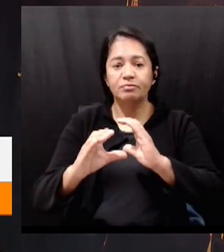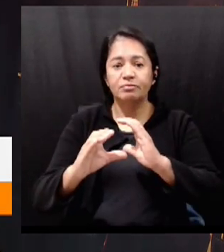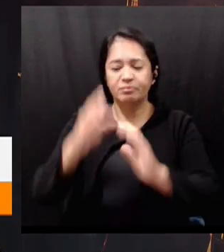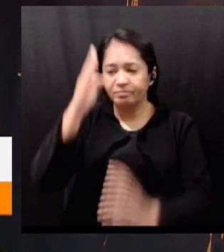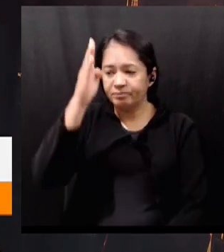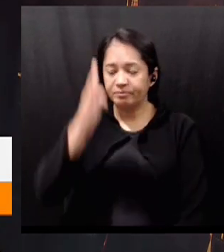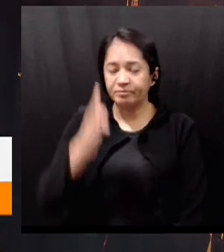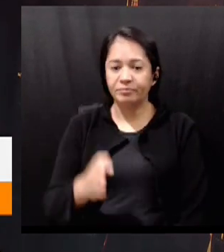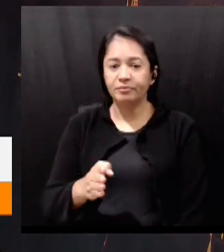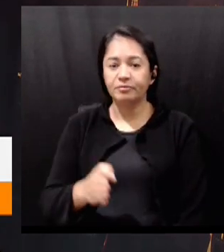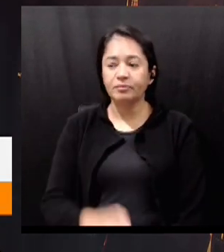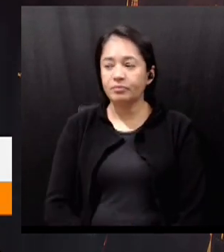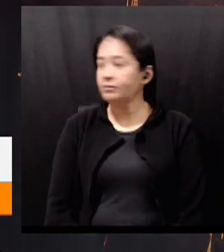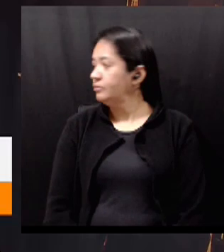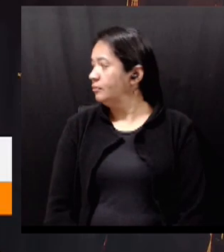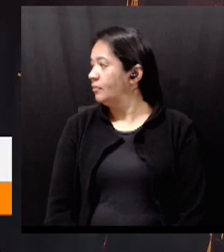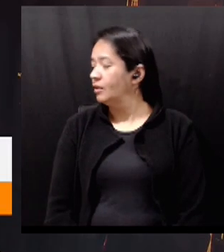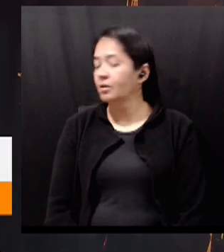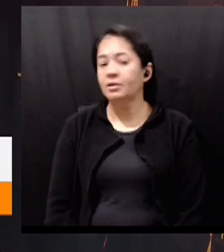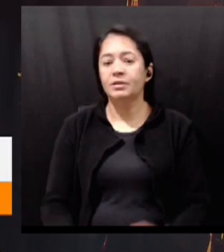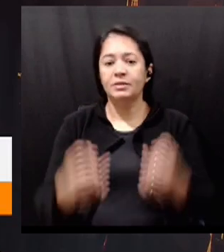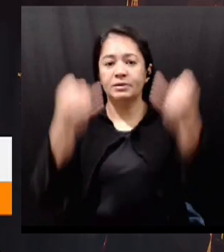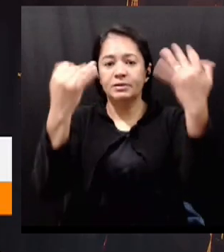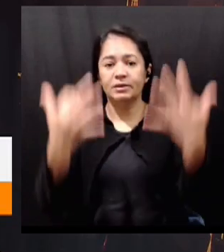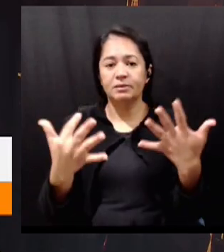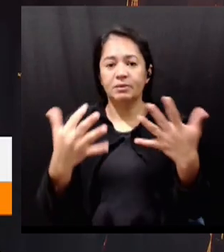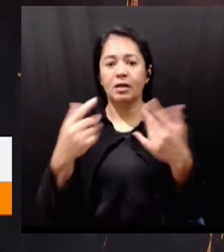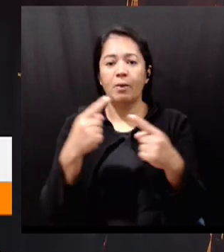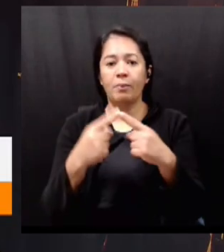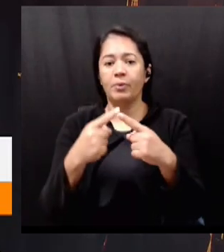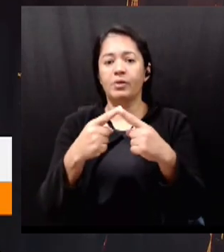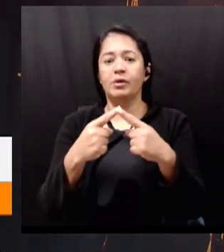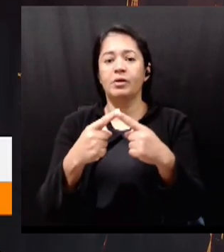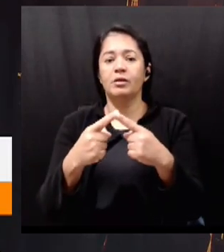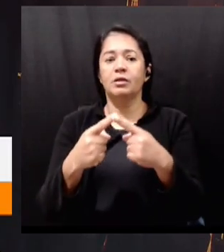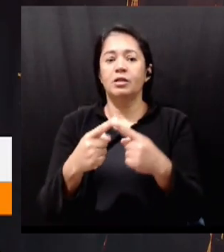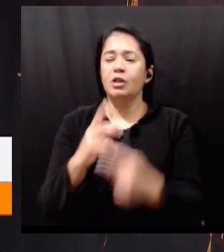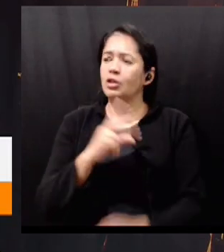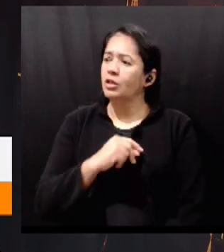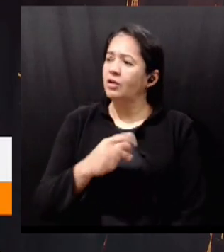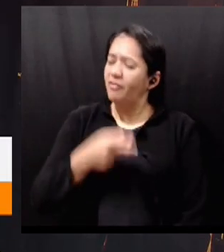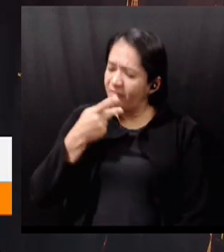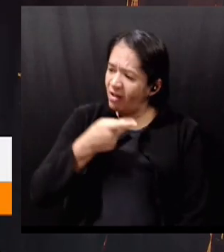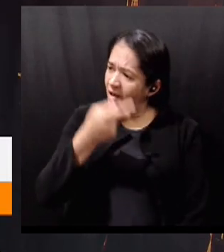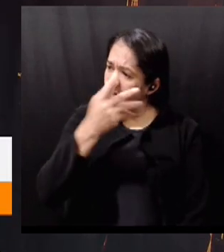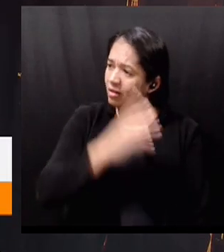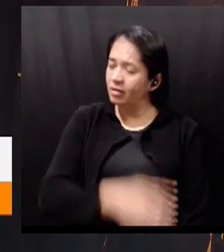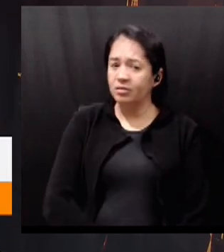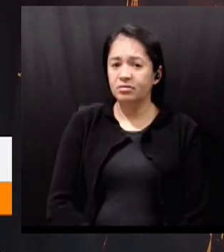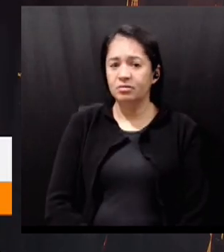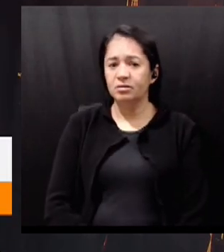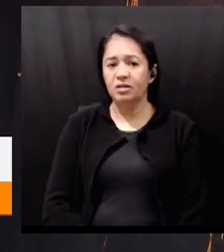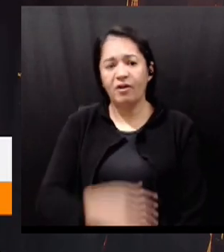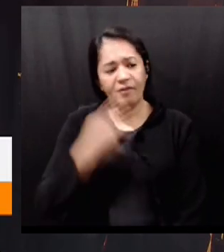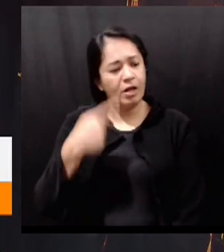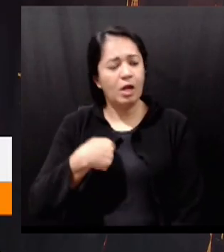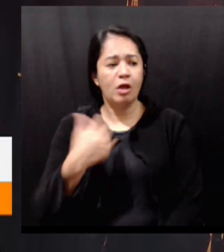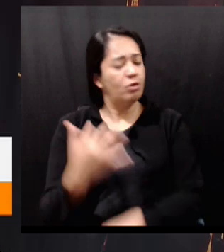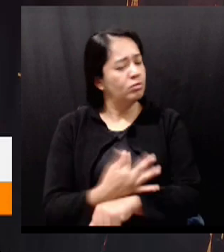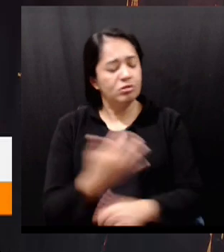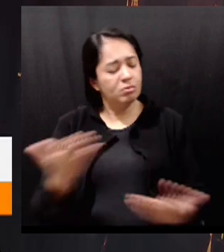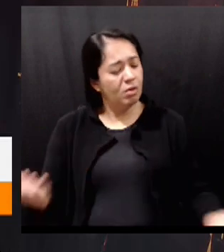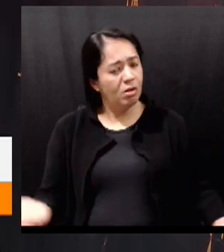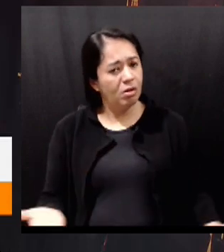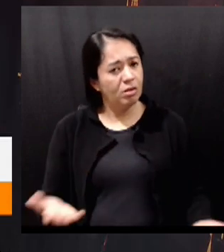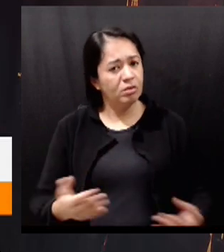de explicar. Assertiva, quando eu digo assertiva, é assim, poxa, fala mesmo, sabe? Não estou dando conta. Acerta no que você vai